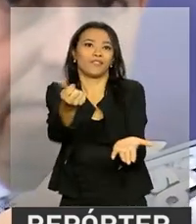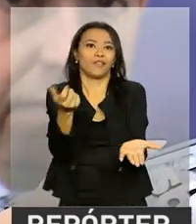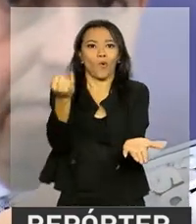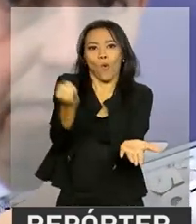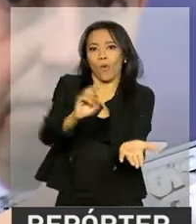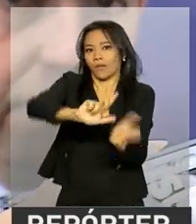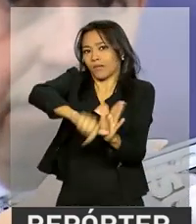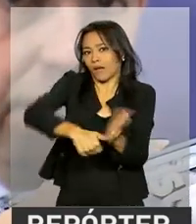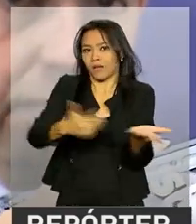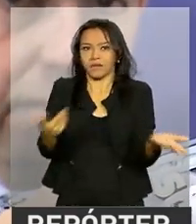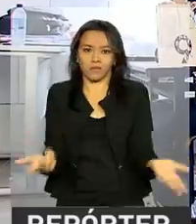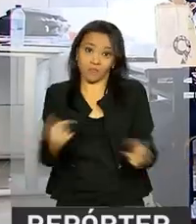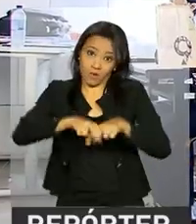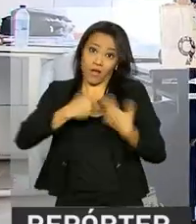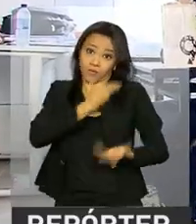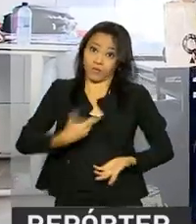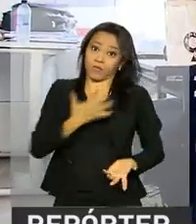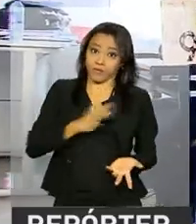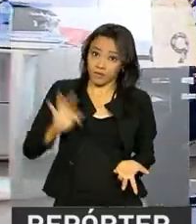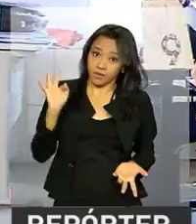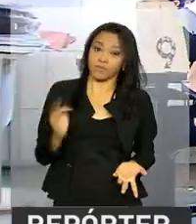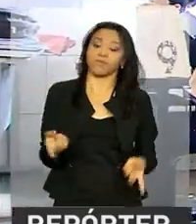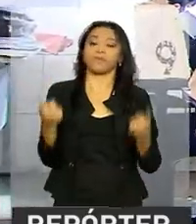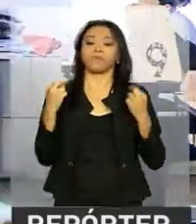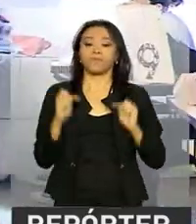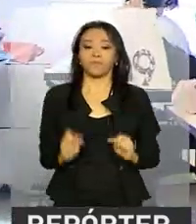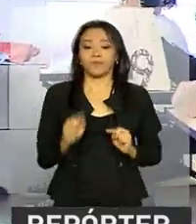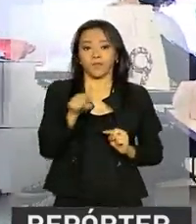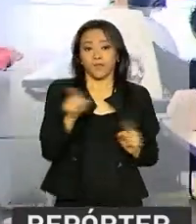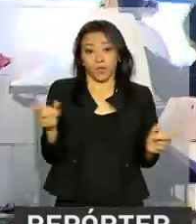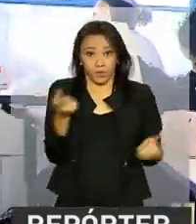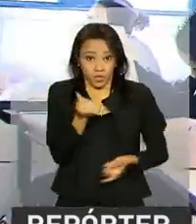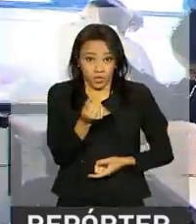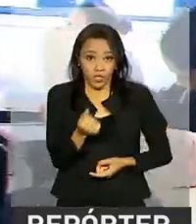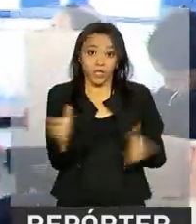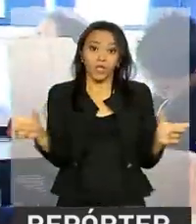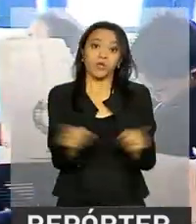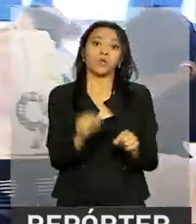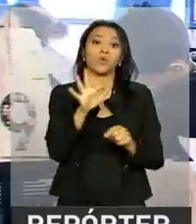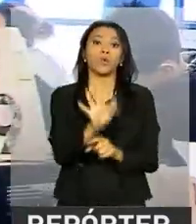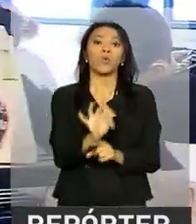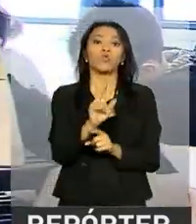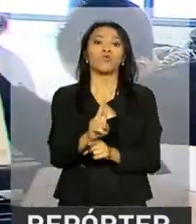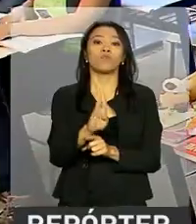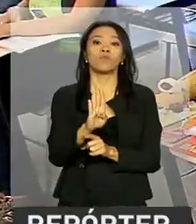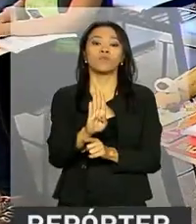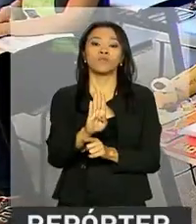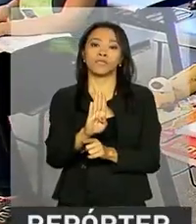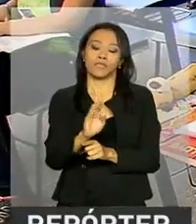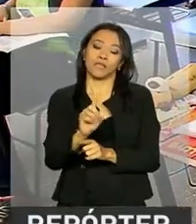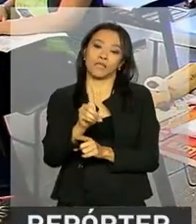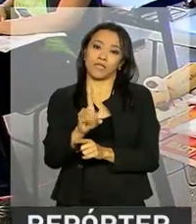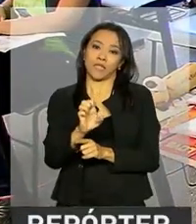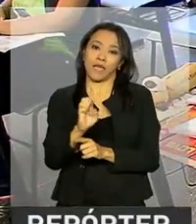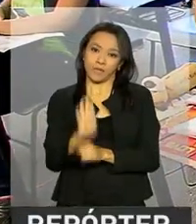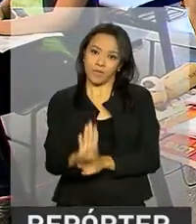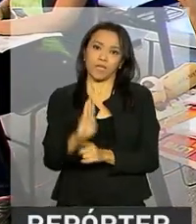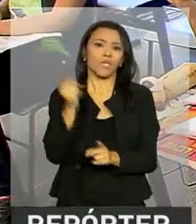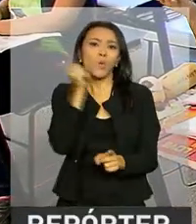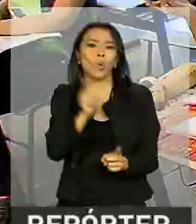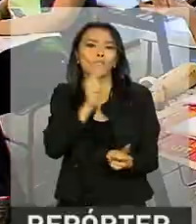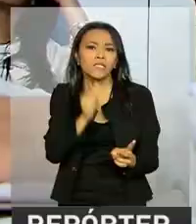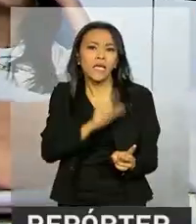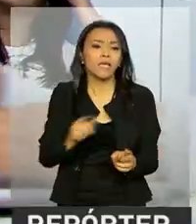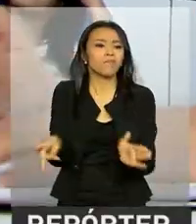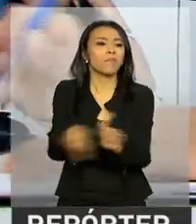atraso no repasse por parte da União os recursos do fundeb São destinados aos estados e municípios que não alcançam com a própria